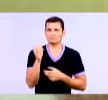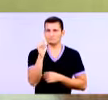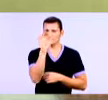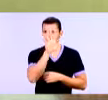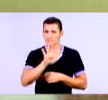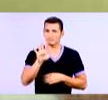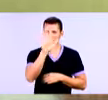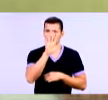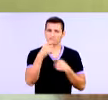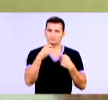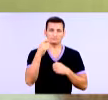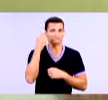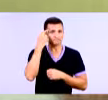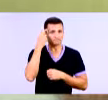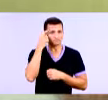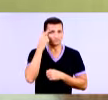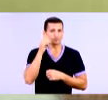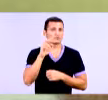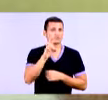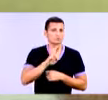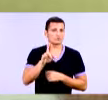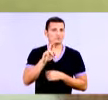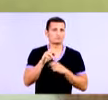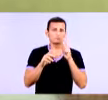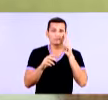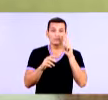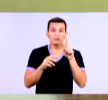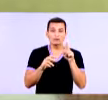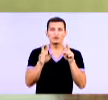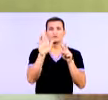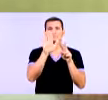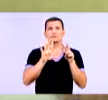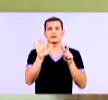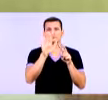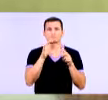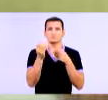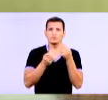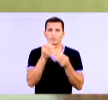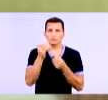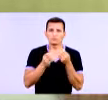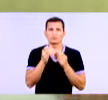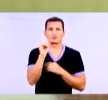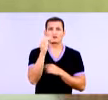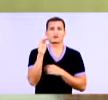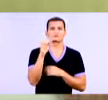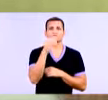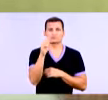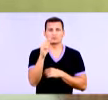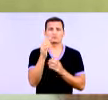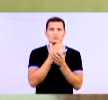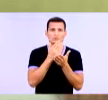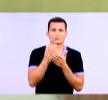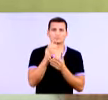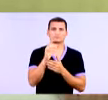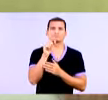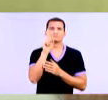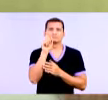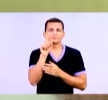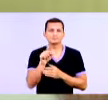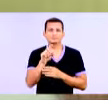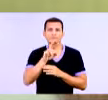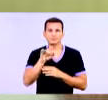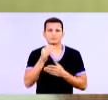imaginar que o nosso usuário vai precisar de um padrão homogêneo em relação às funcionalidades, as ações que determinados ícones vão agir,